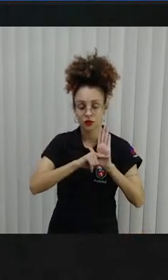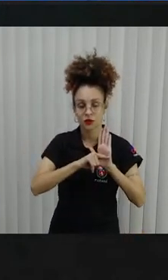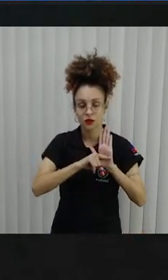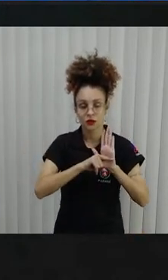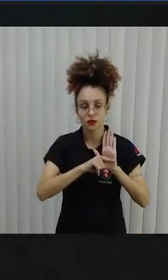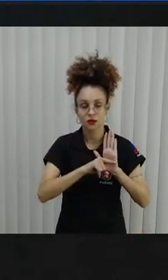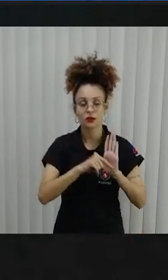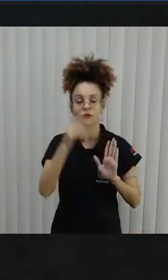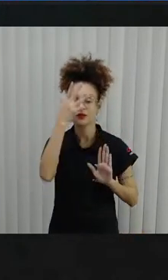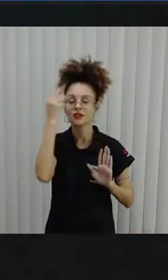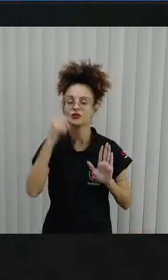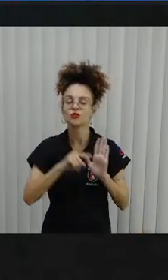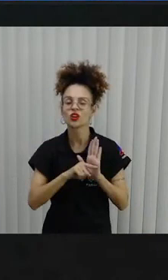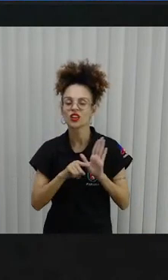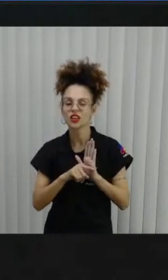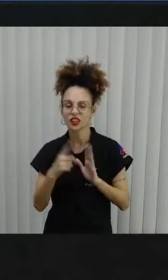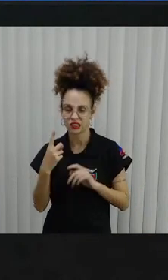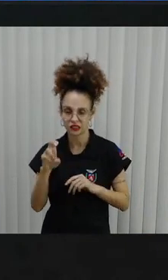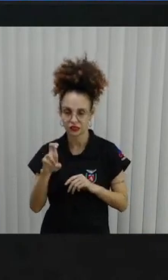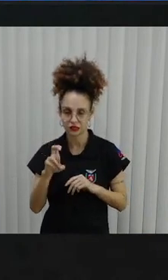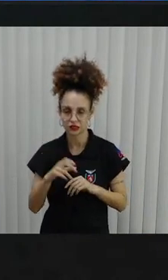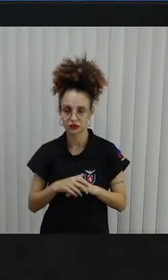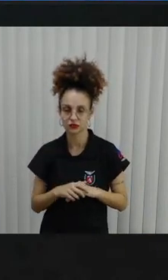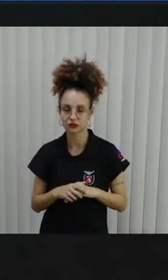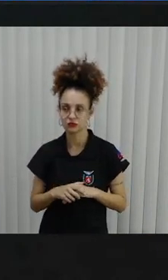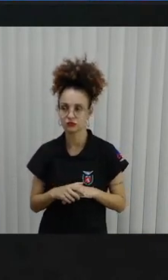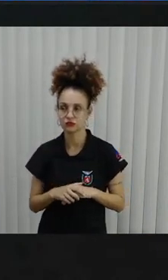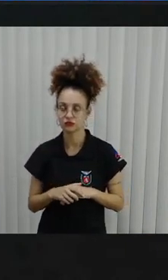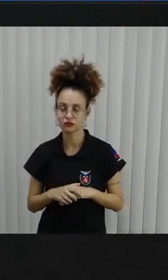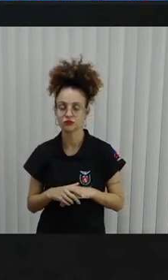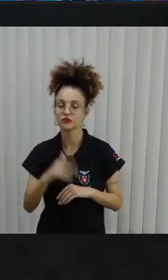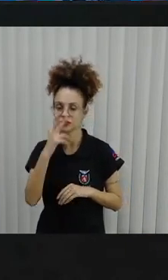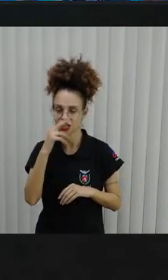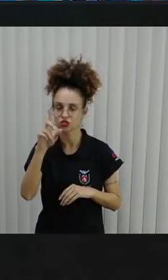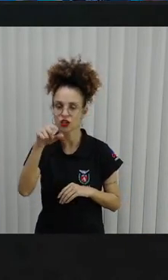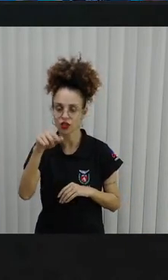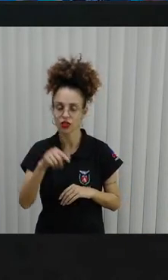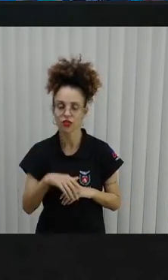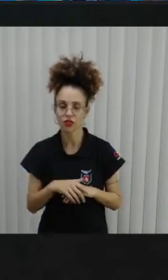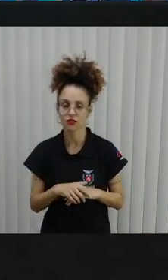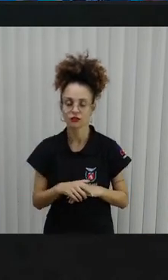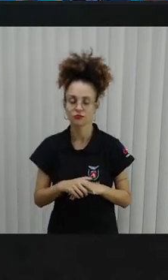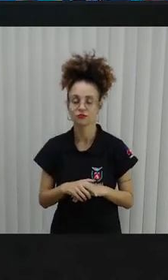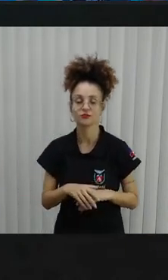Eu esqueci, menos o quê, né? Eu falei 15. Acho que foi. É,